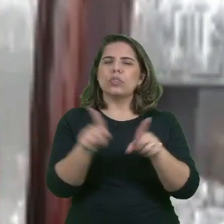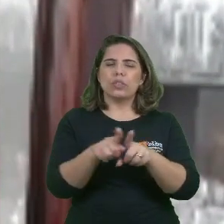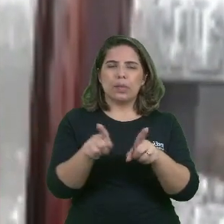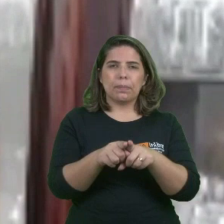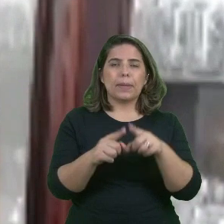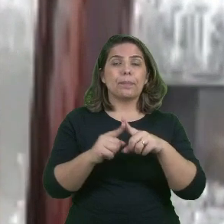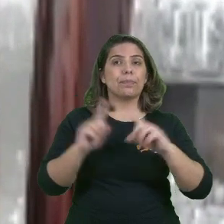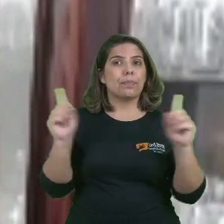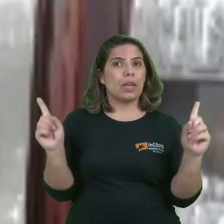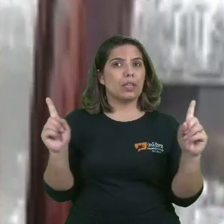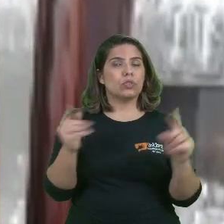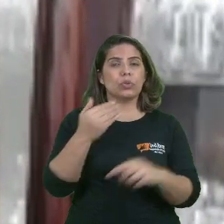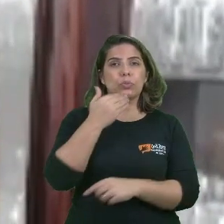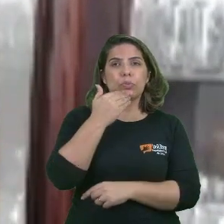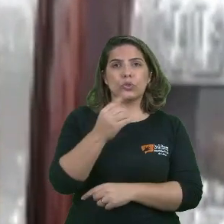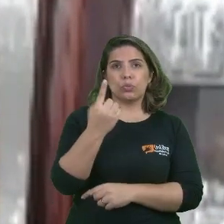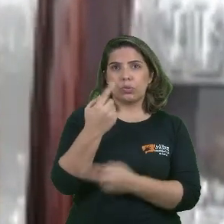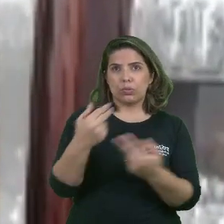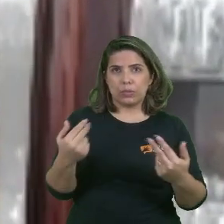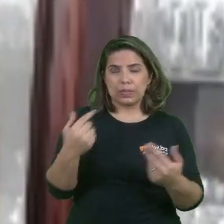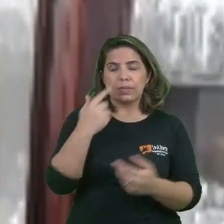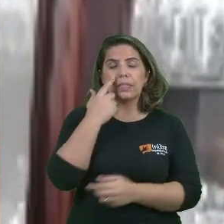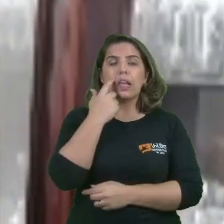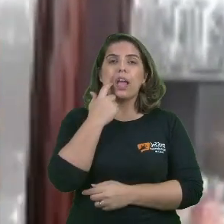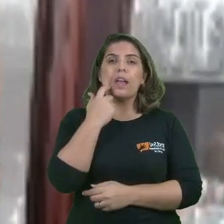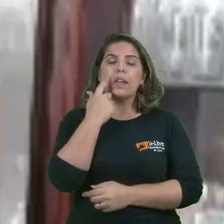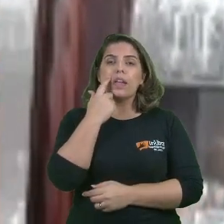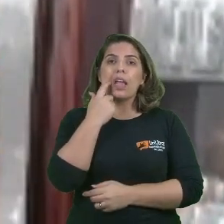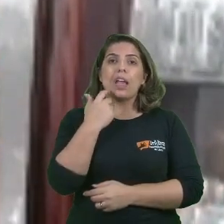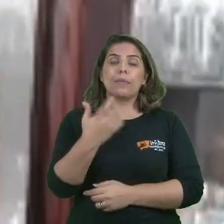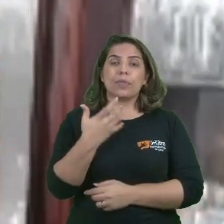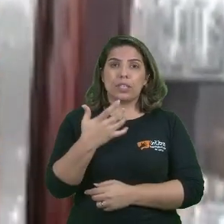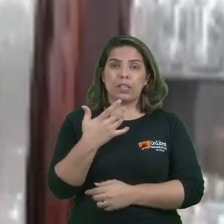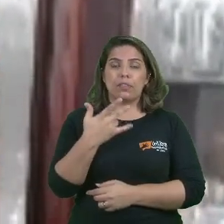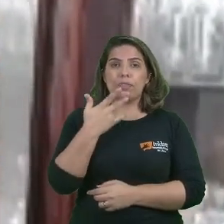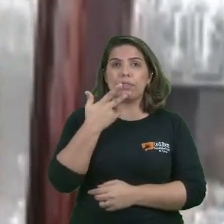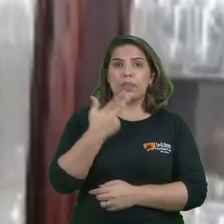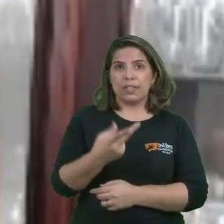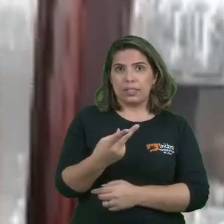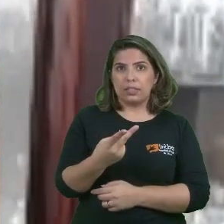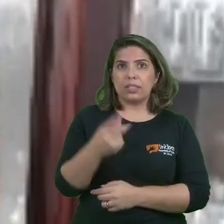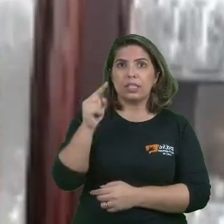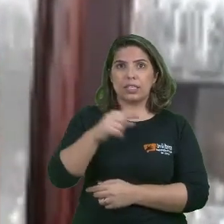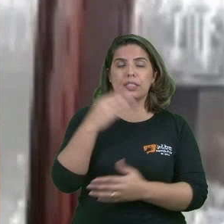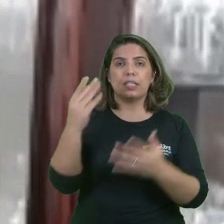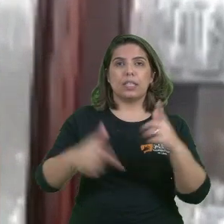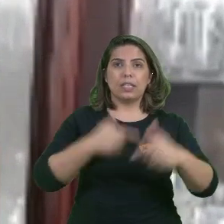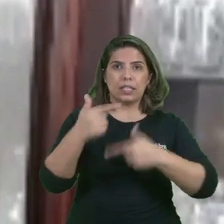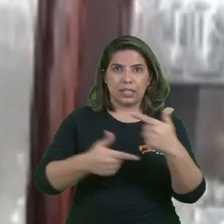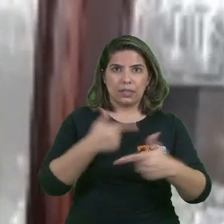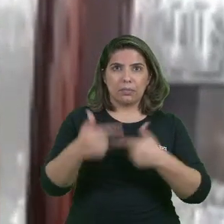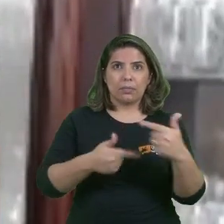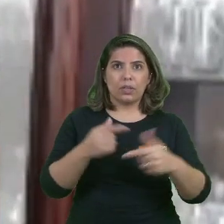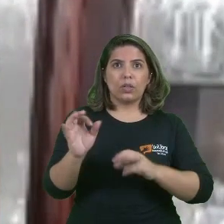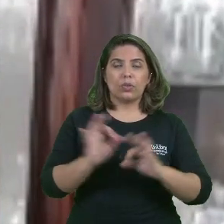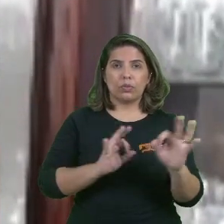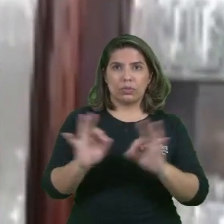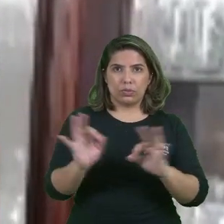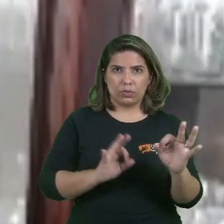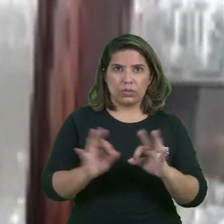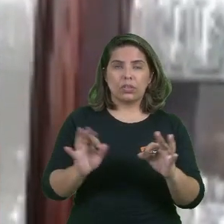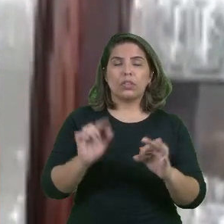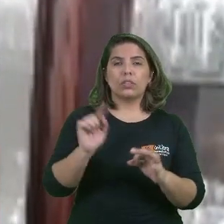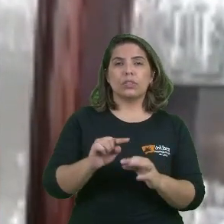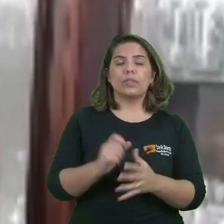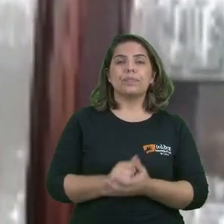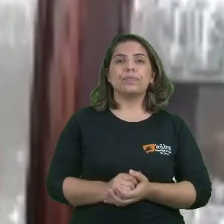mas ele pediria a senhora disse este amargos 1,5